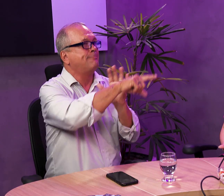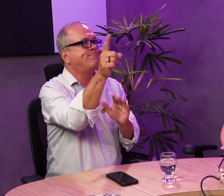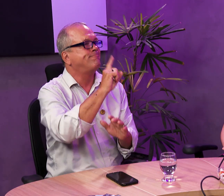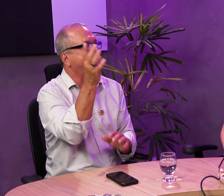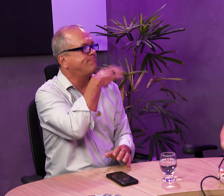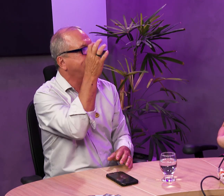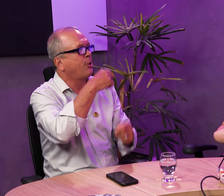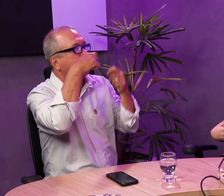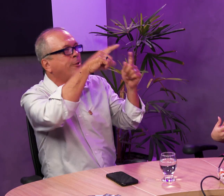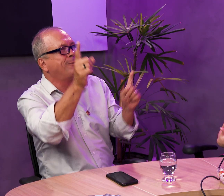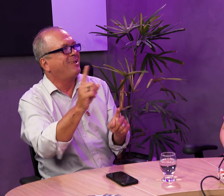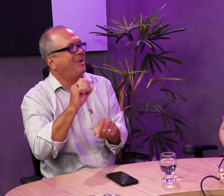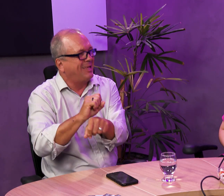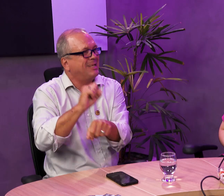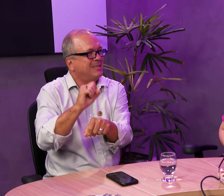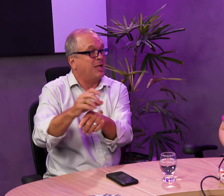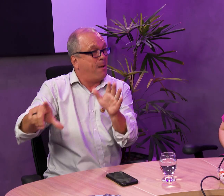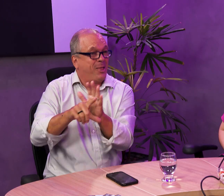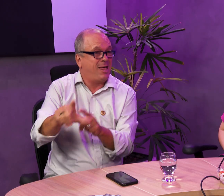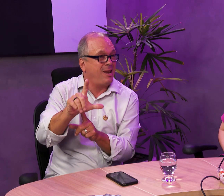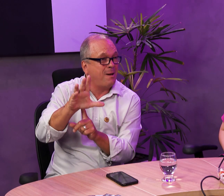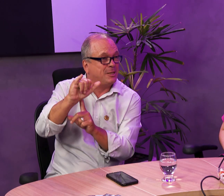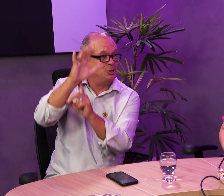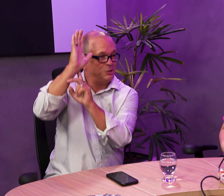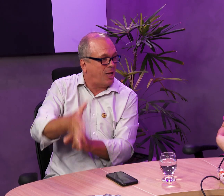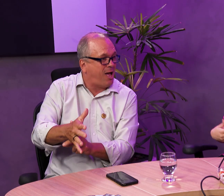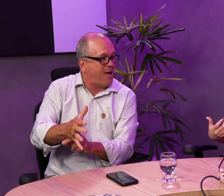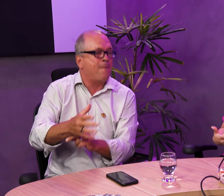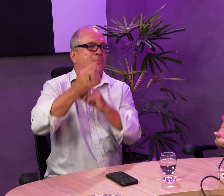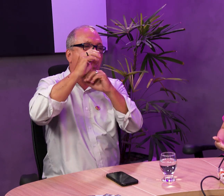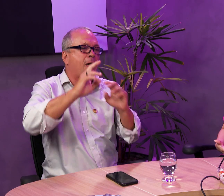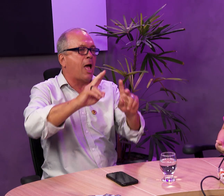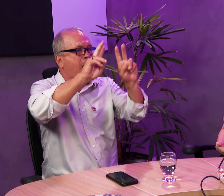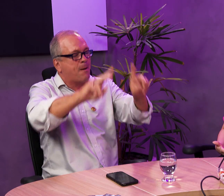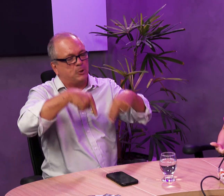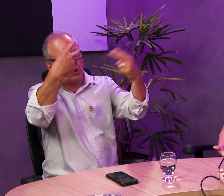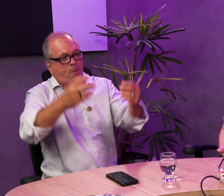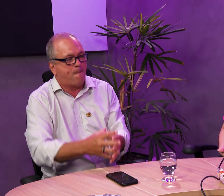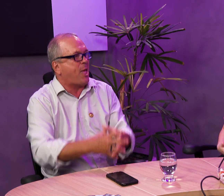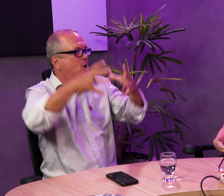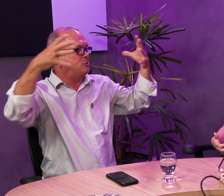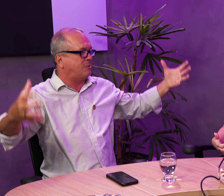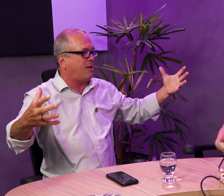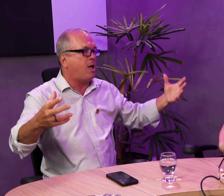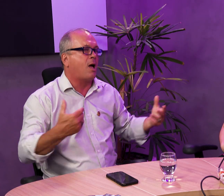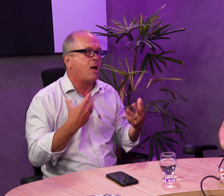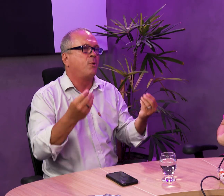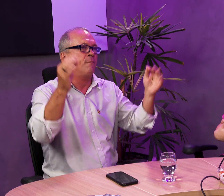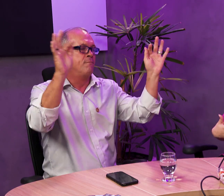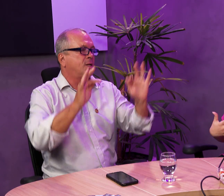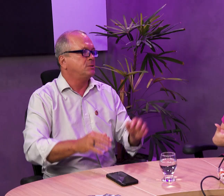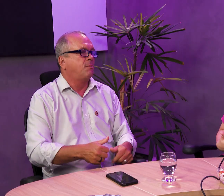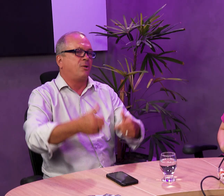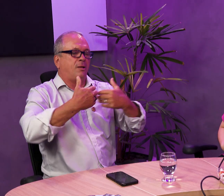mais tranquilo vendo que as crianças, elas hoje podem ter algum acesso, né? Podem